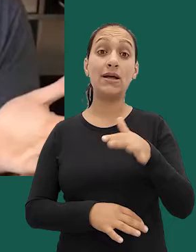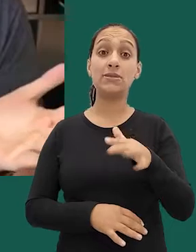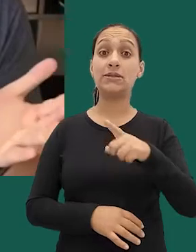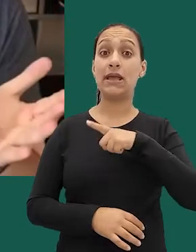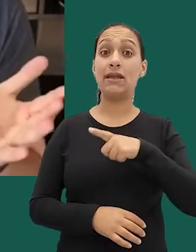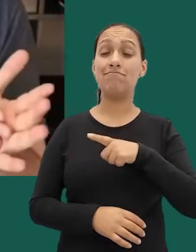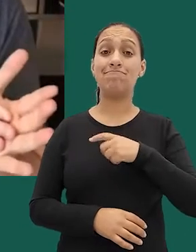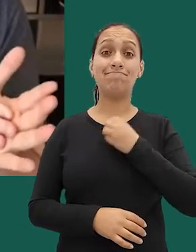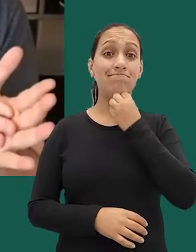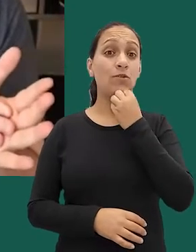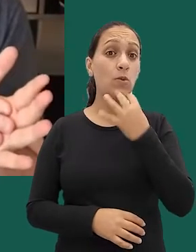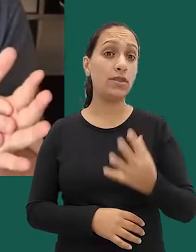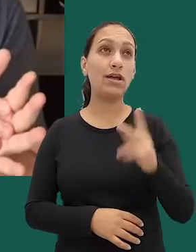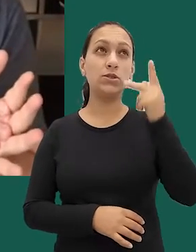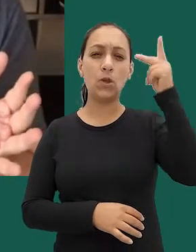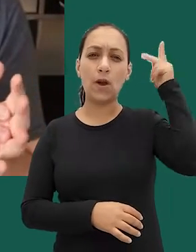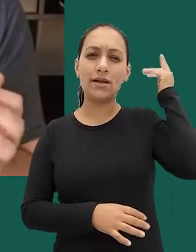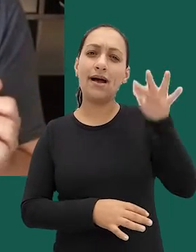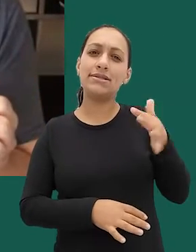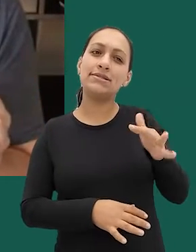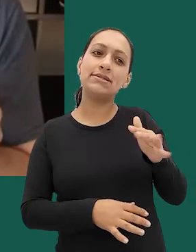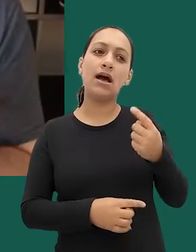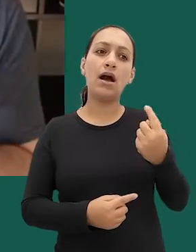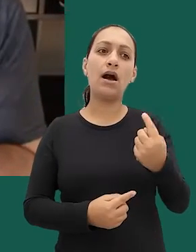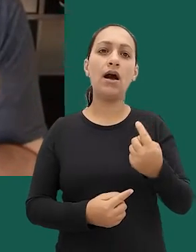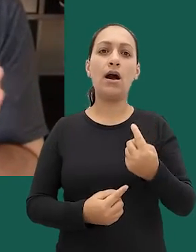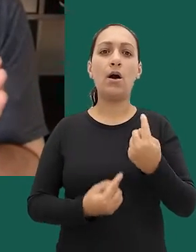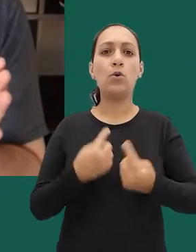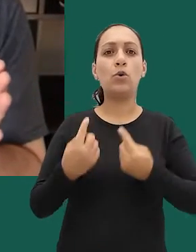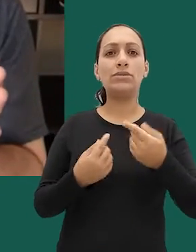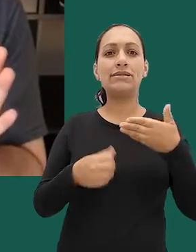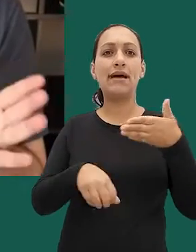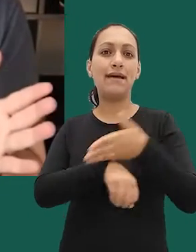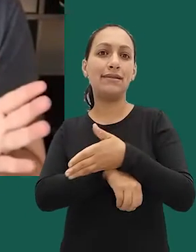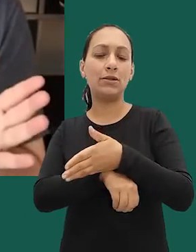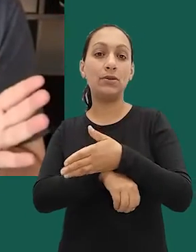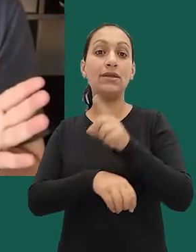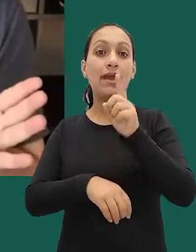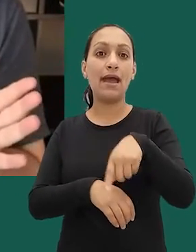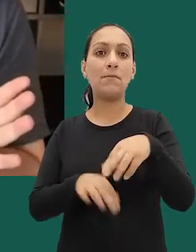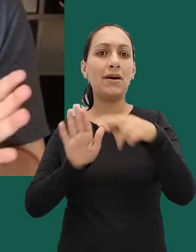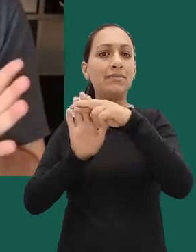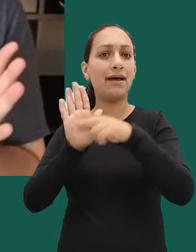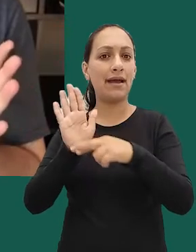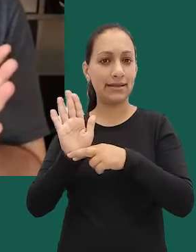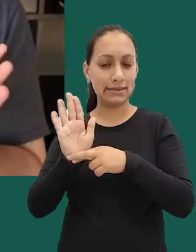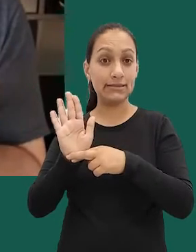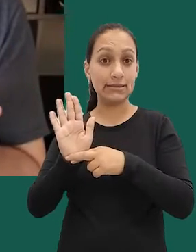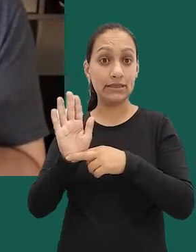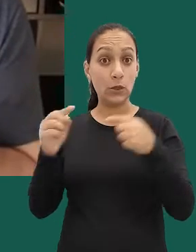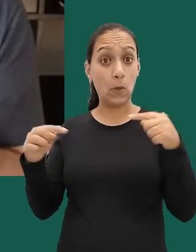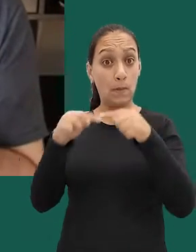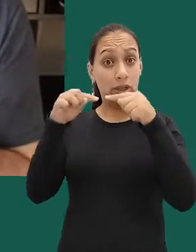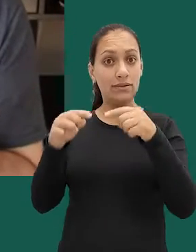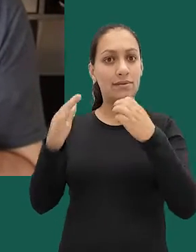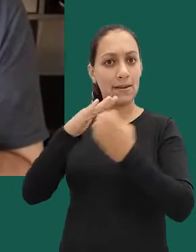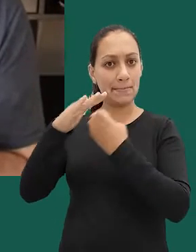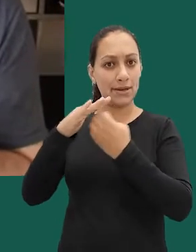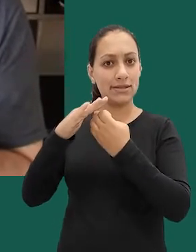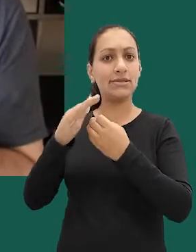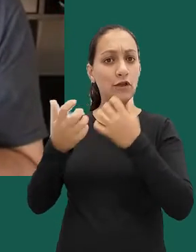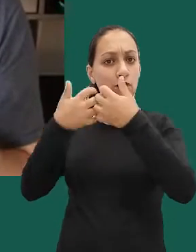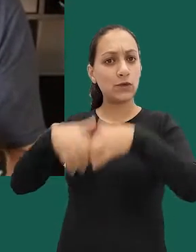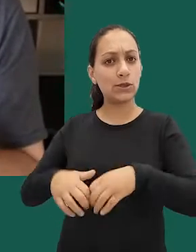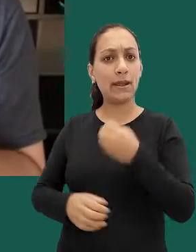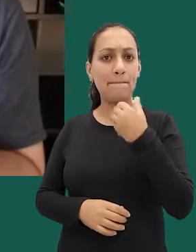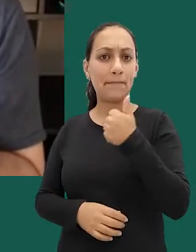e certas histórias entram em princípios da empresa que funcionam muito bem. Geralmente os